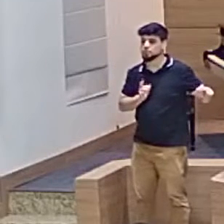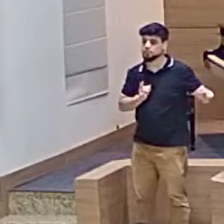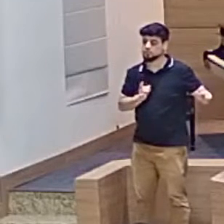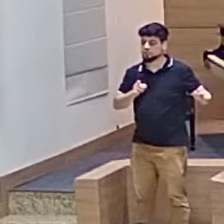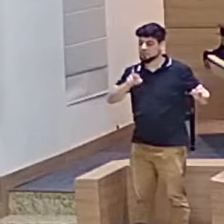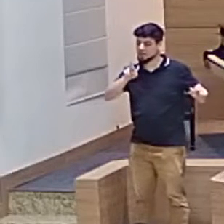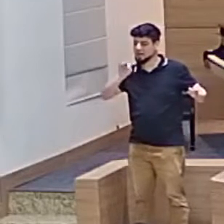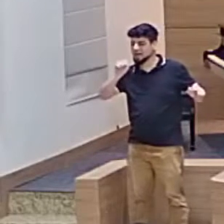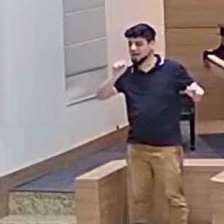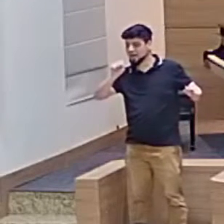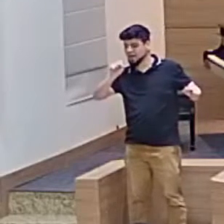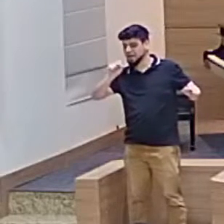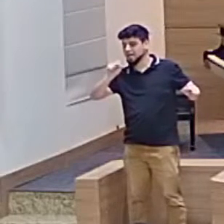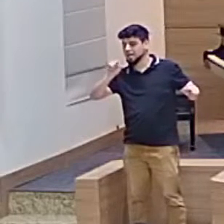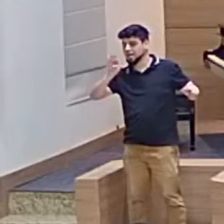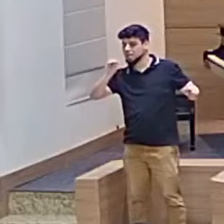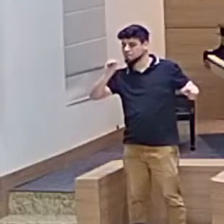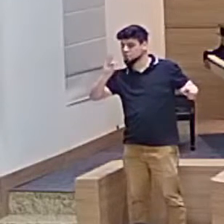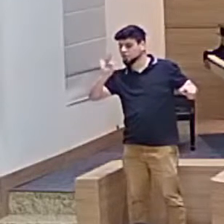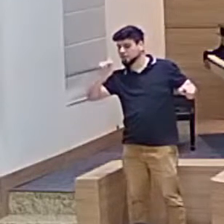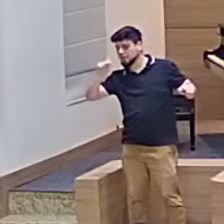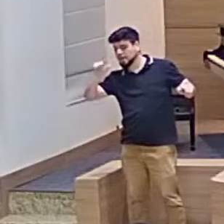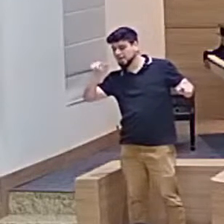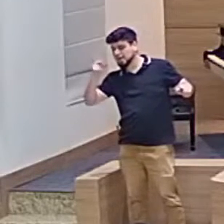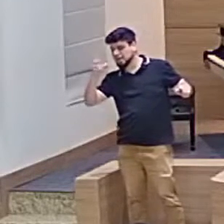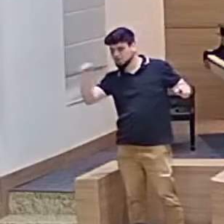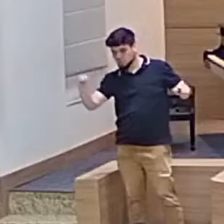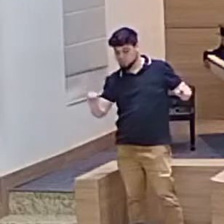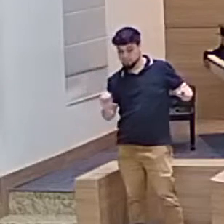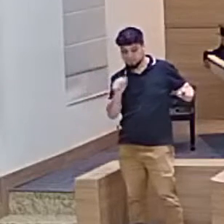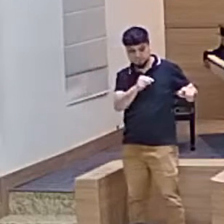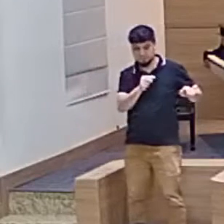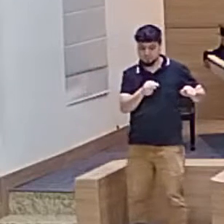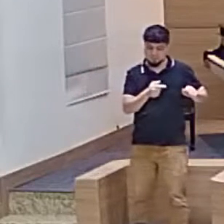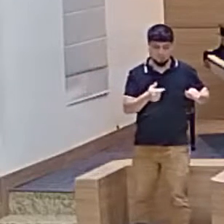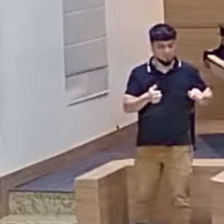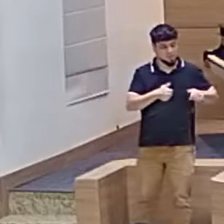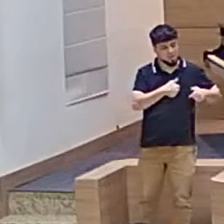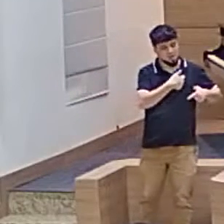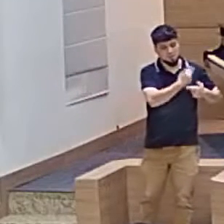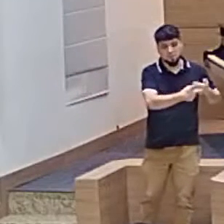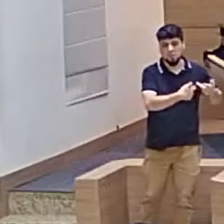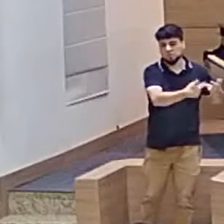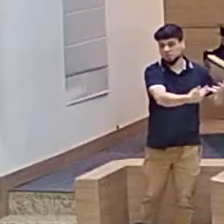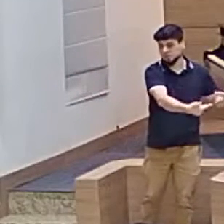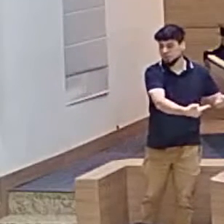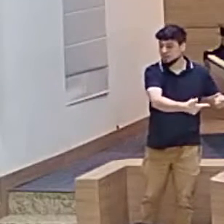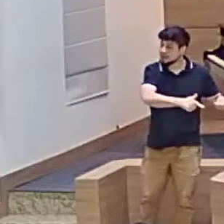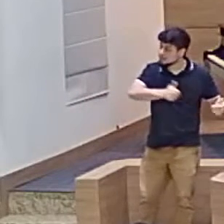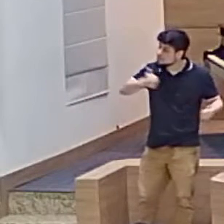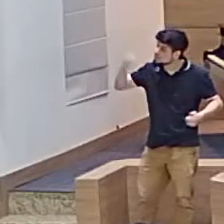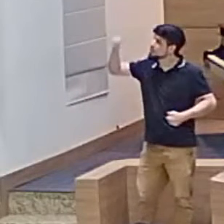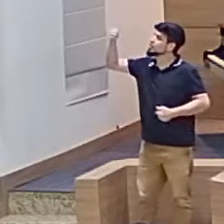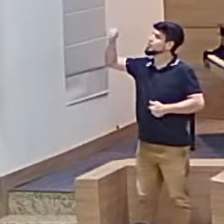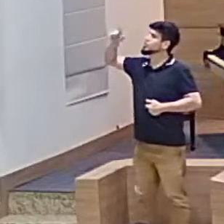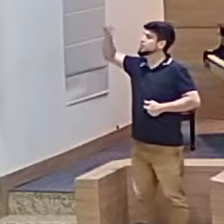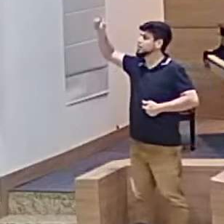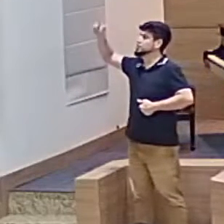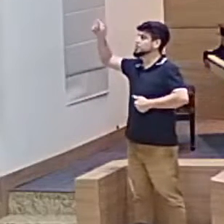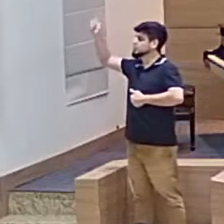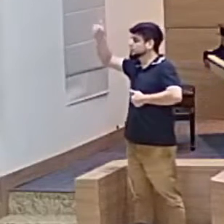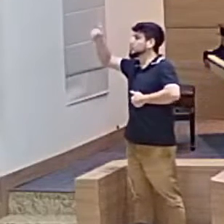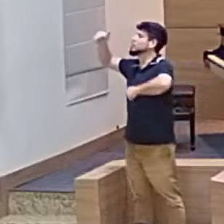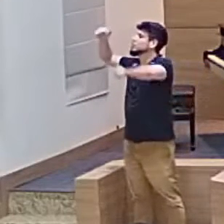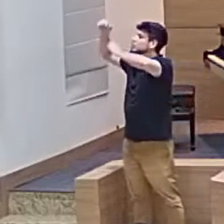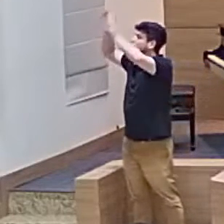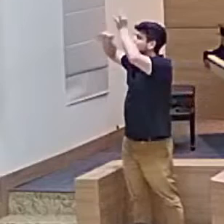depois é o que é só menos importante primeiro reino de Deus primeiro a sua justiça e as demais coisas errada o olho